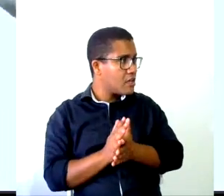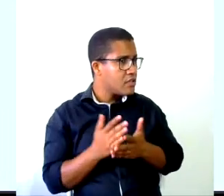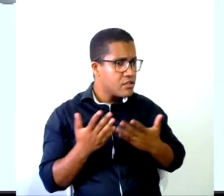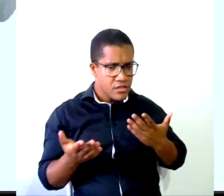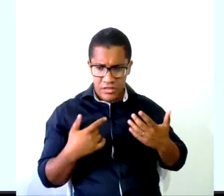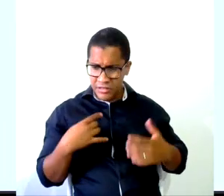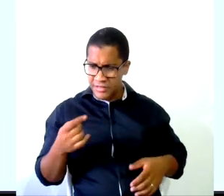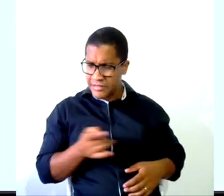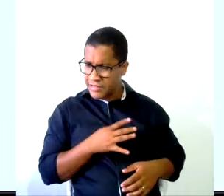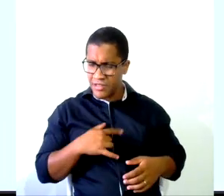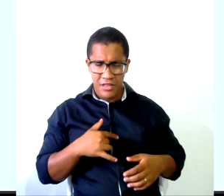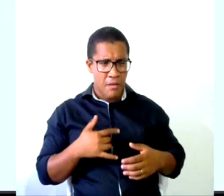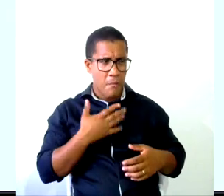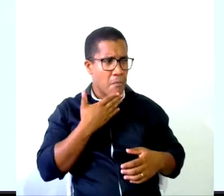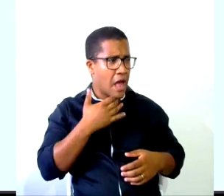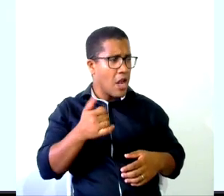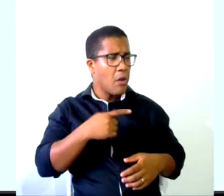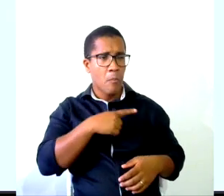simplesmente da